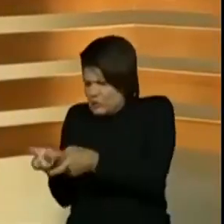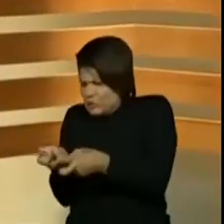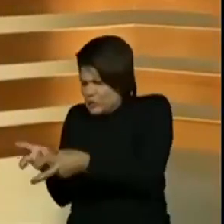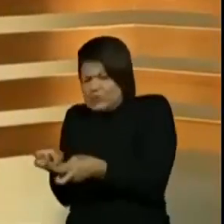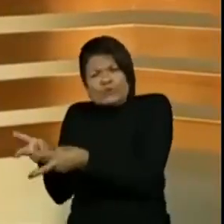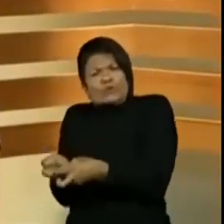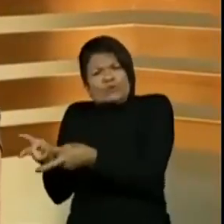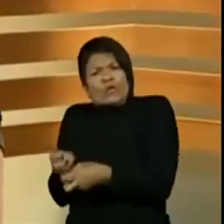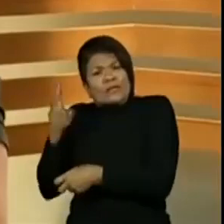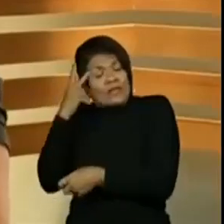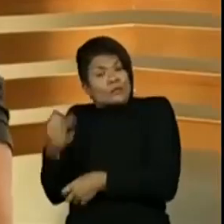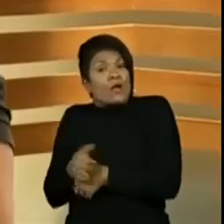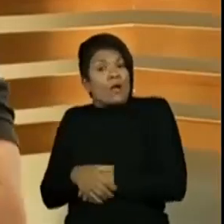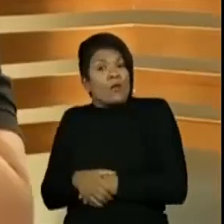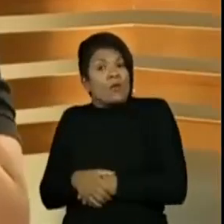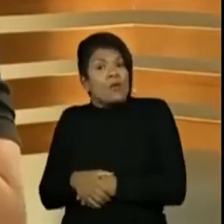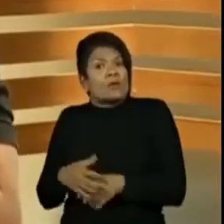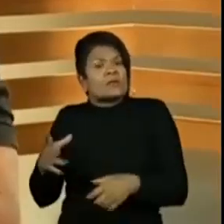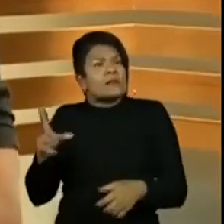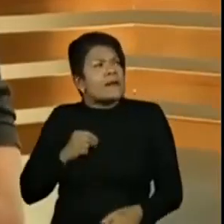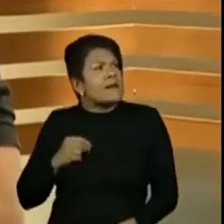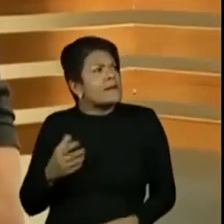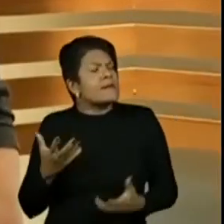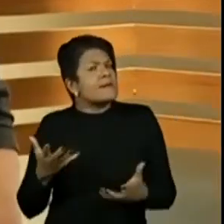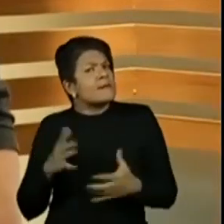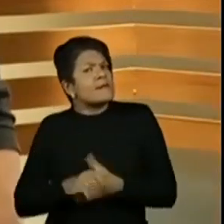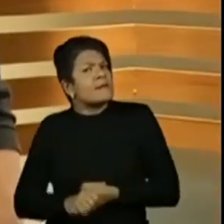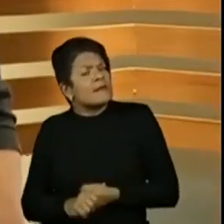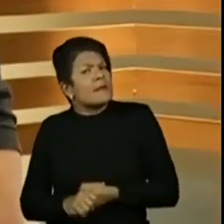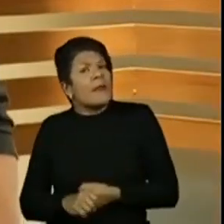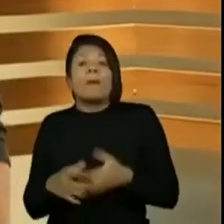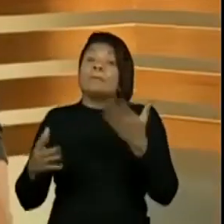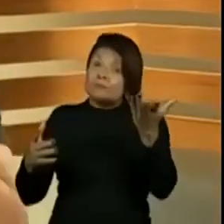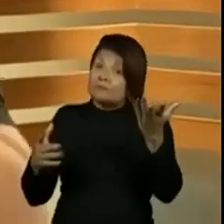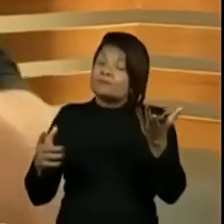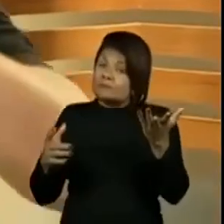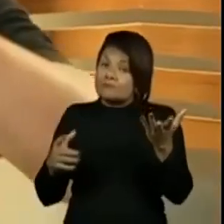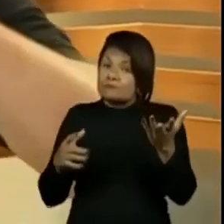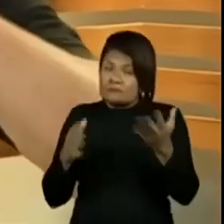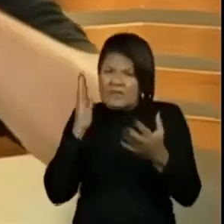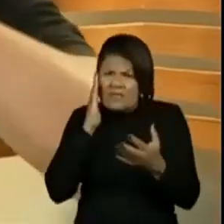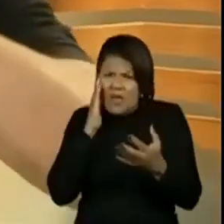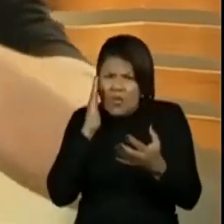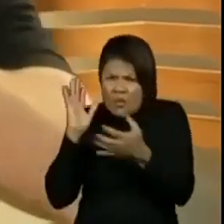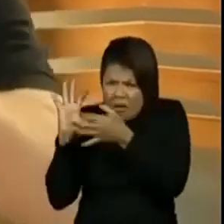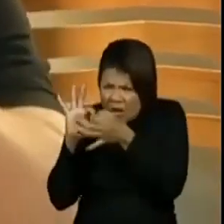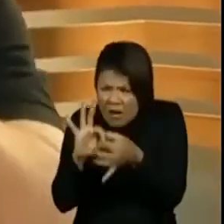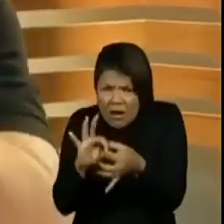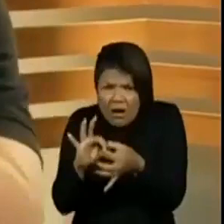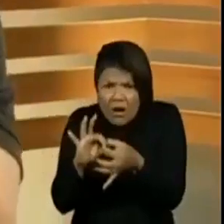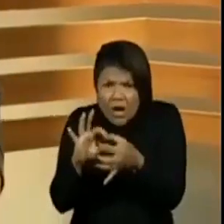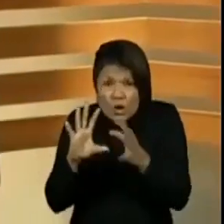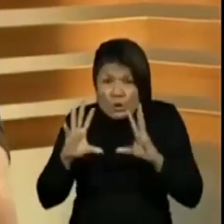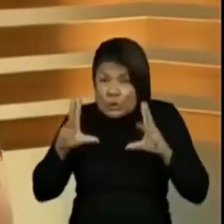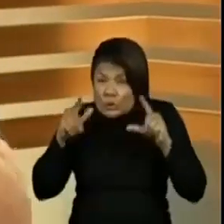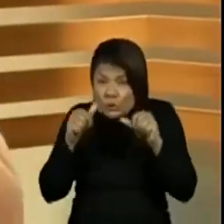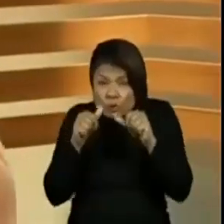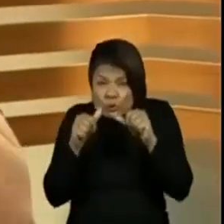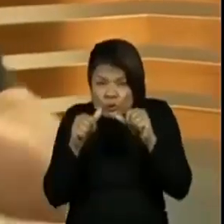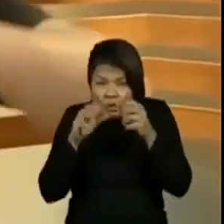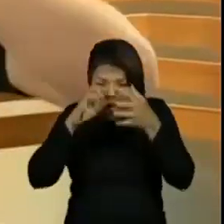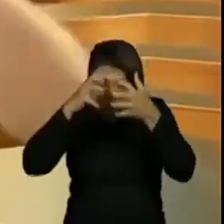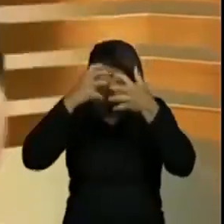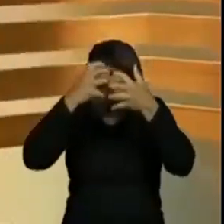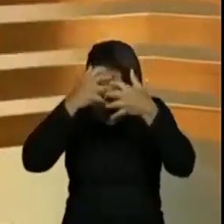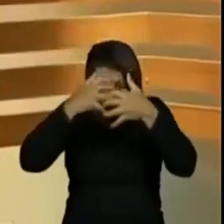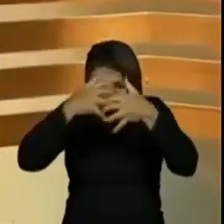naturais. Caraca, reparem que as coisas estão fazendo sentido para vocês? Começaram a ver como tudo se encaixa?